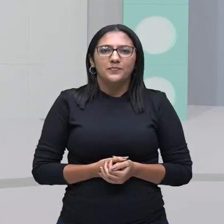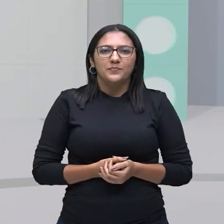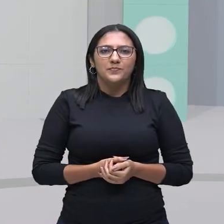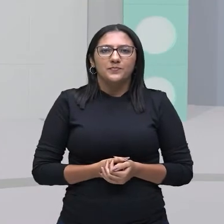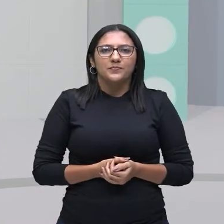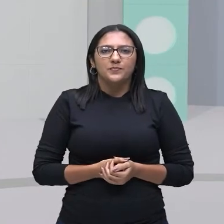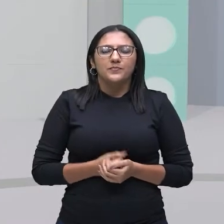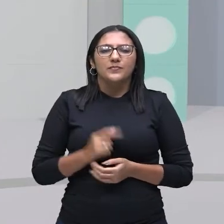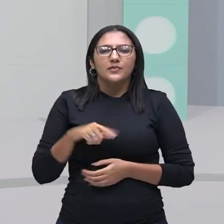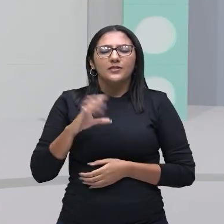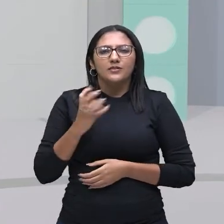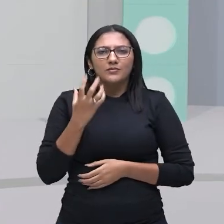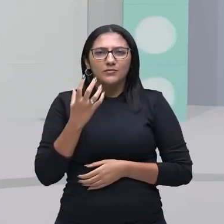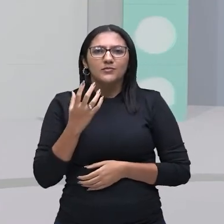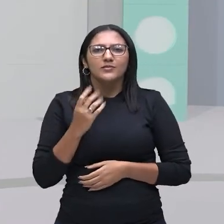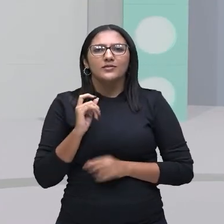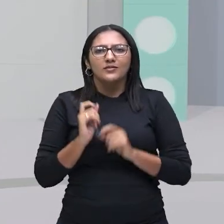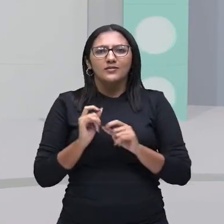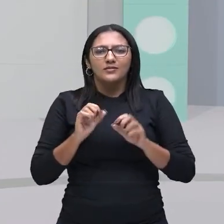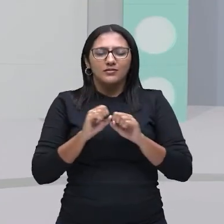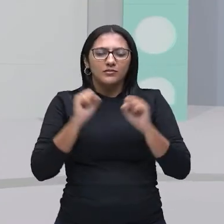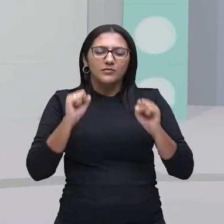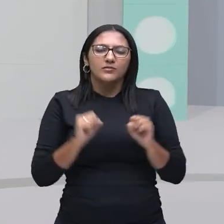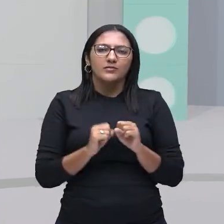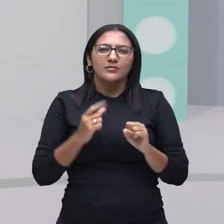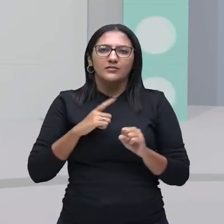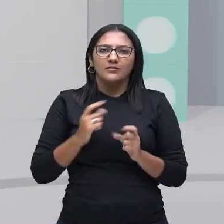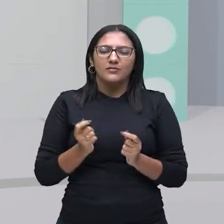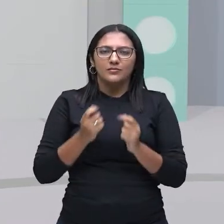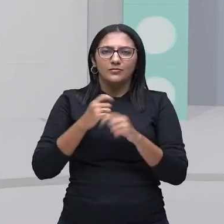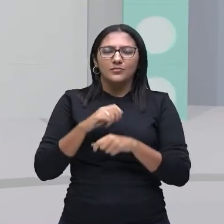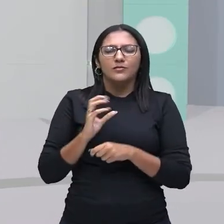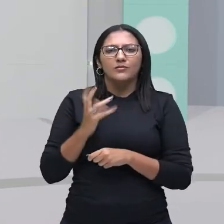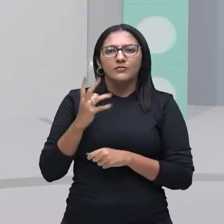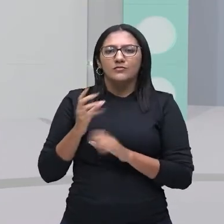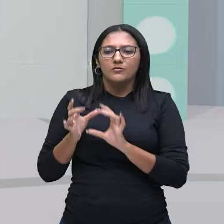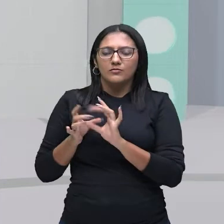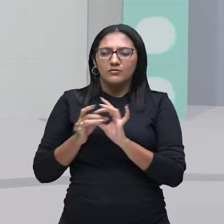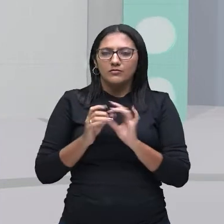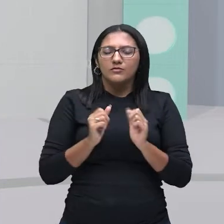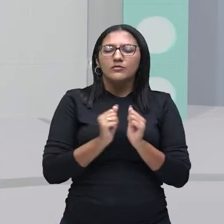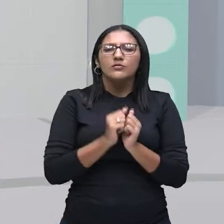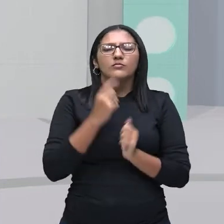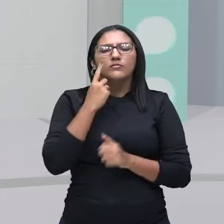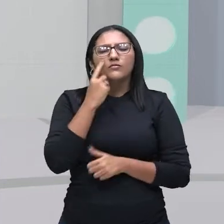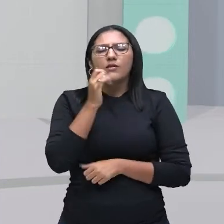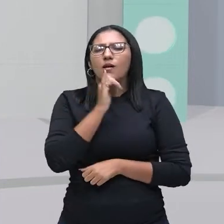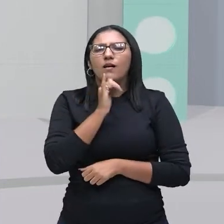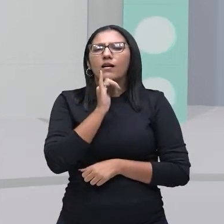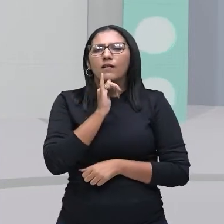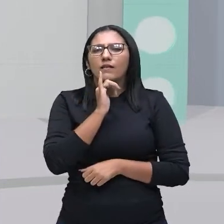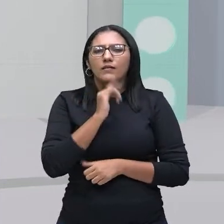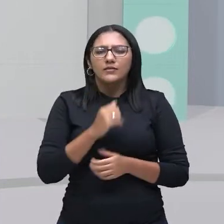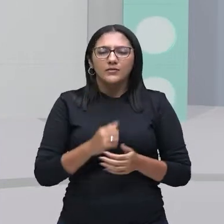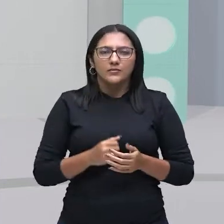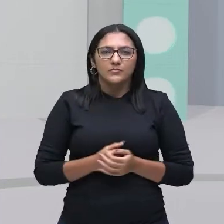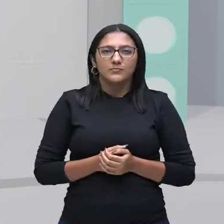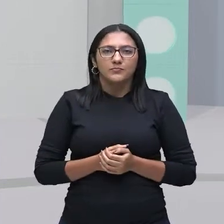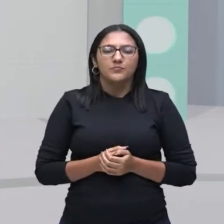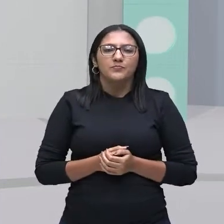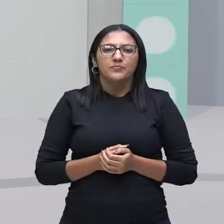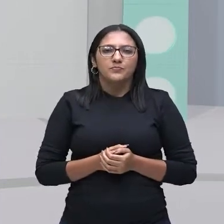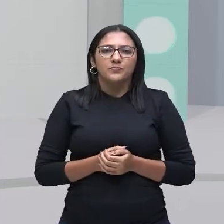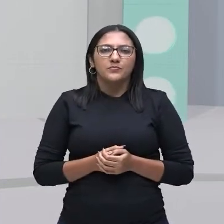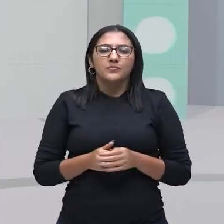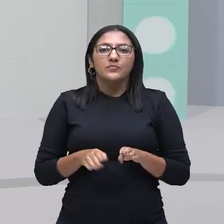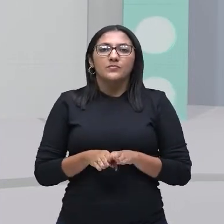E esses sistemas, para que eles funcionam juntos. Vou dar um exemplo para vocês. O sistema cardiovascular